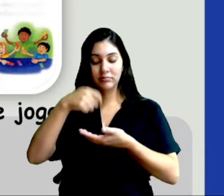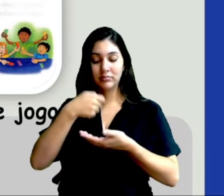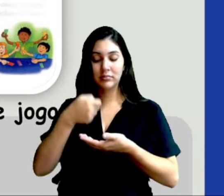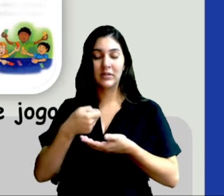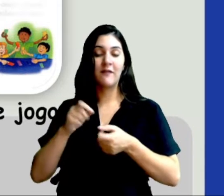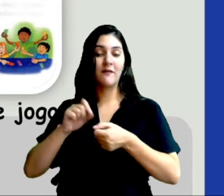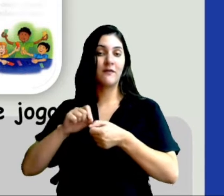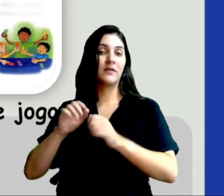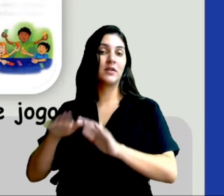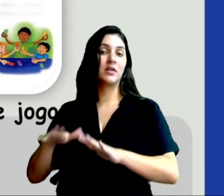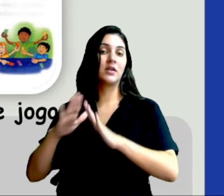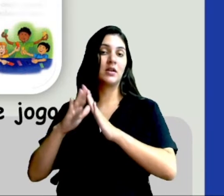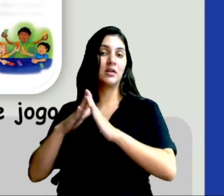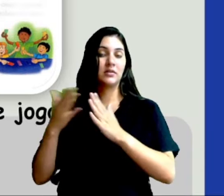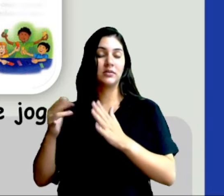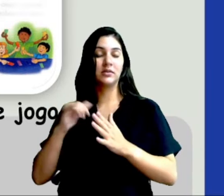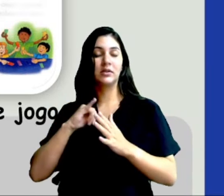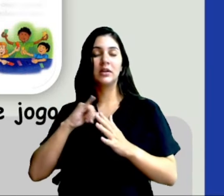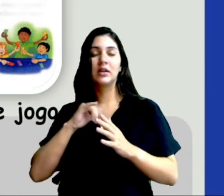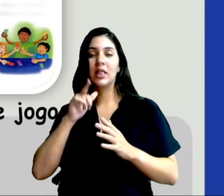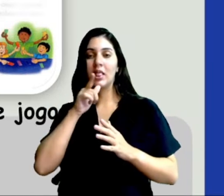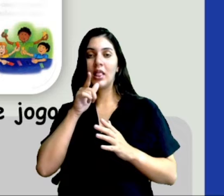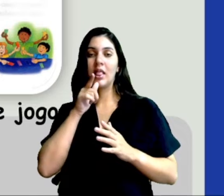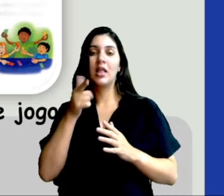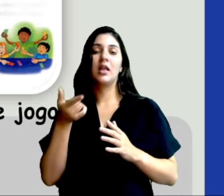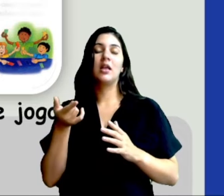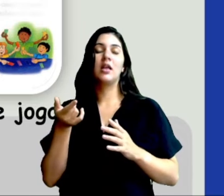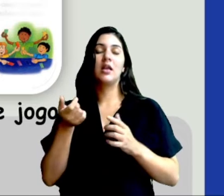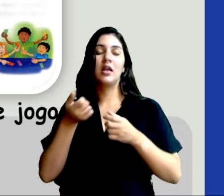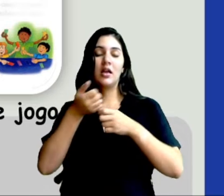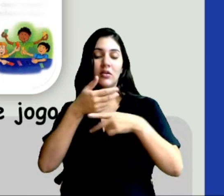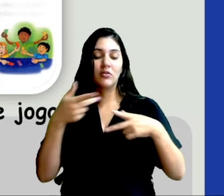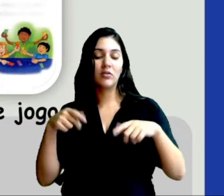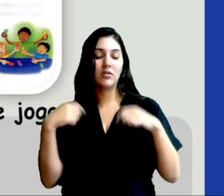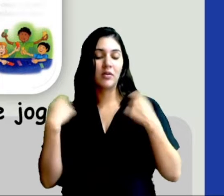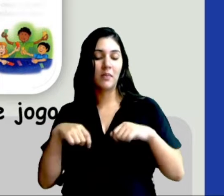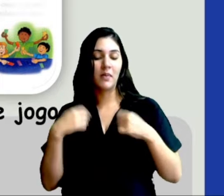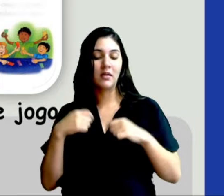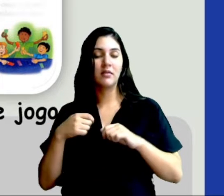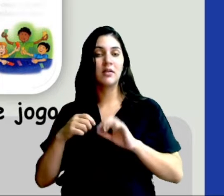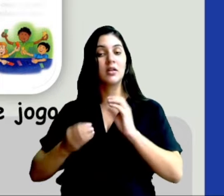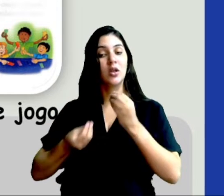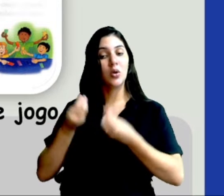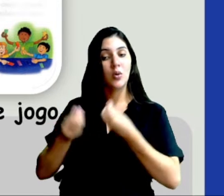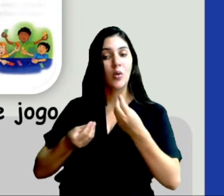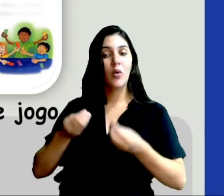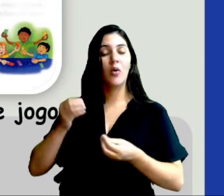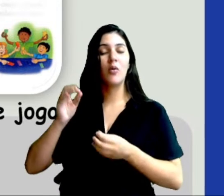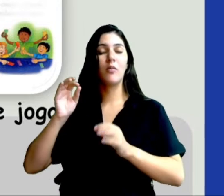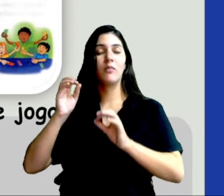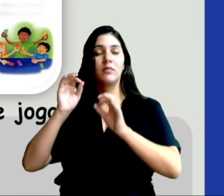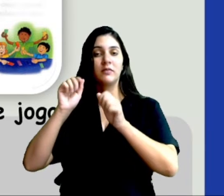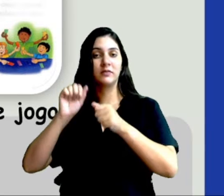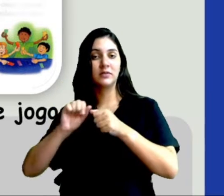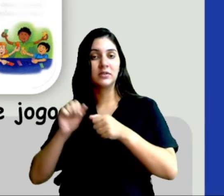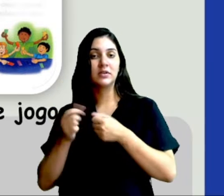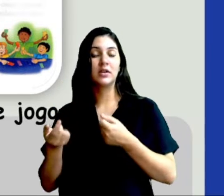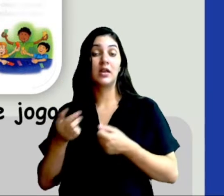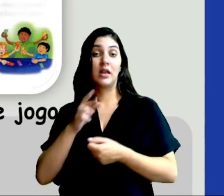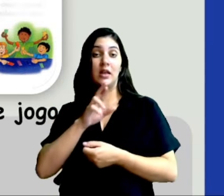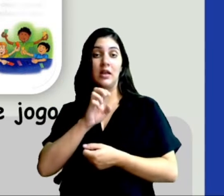Então, temos ali os ingredientes que precisa, o modo de fazer, né? Então, a receita também é um